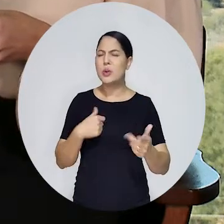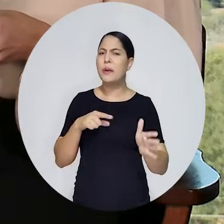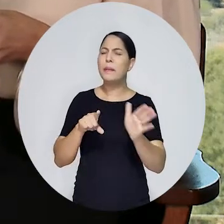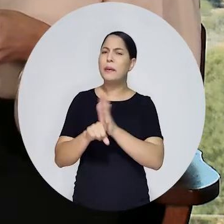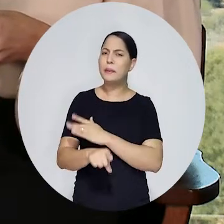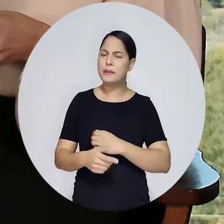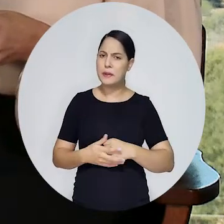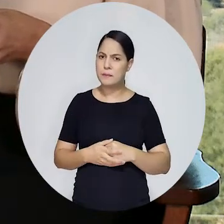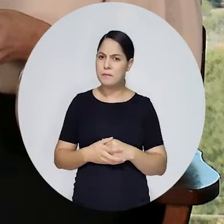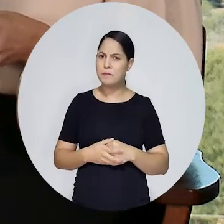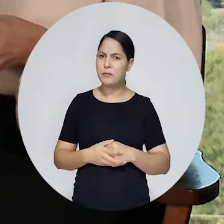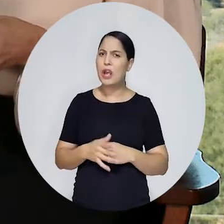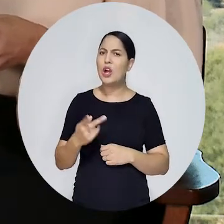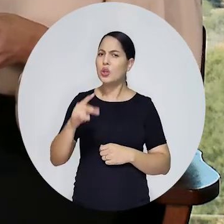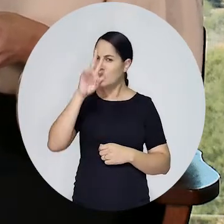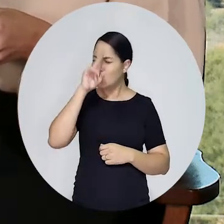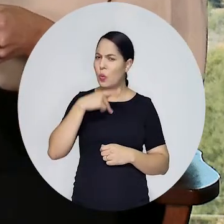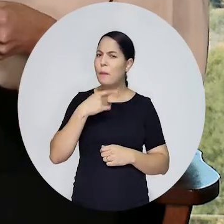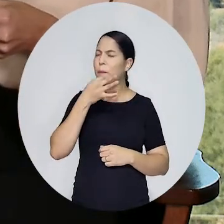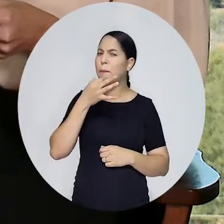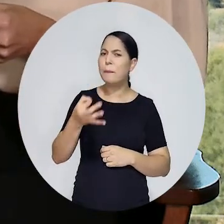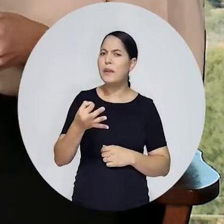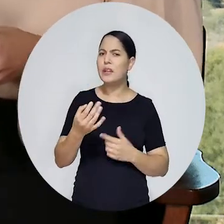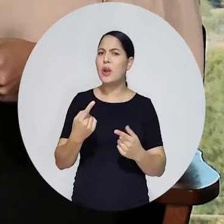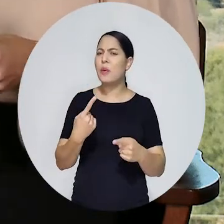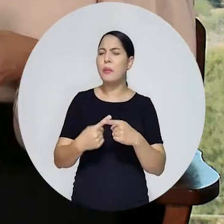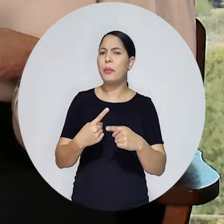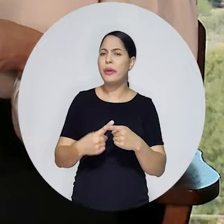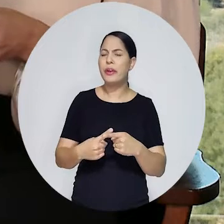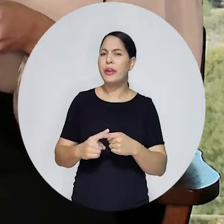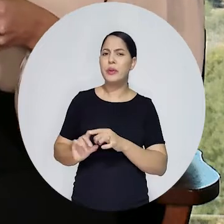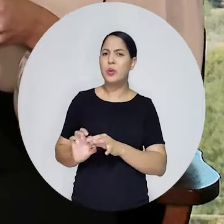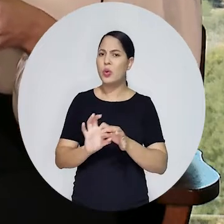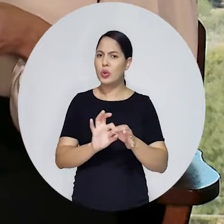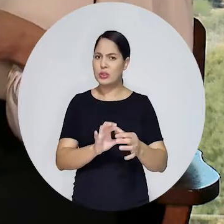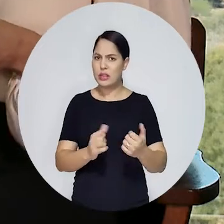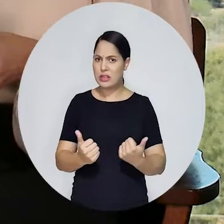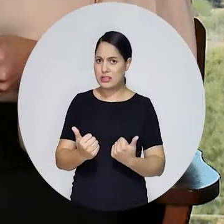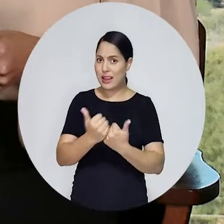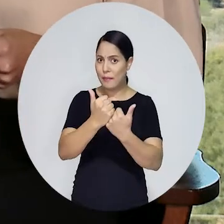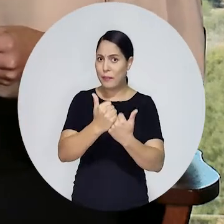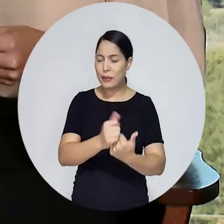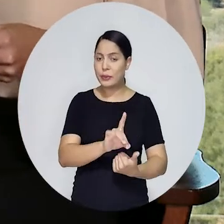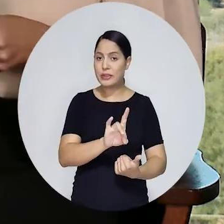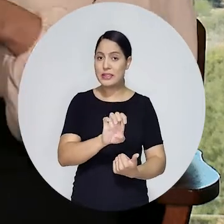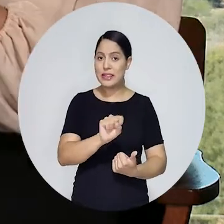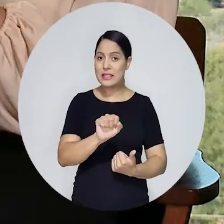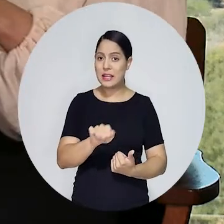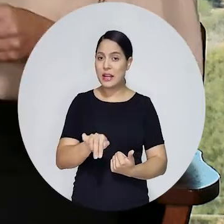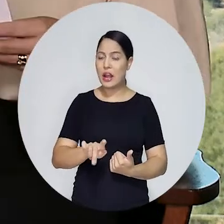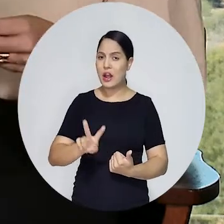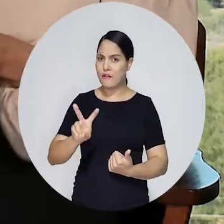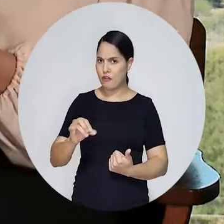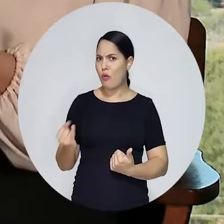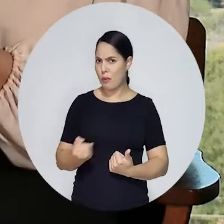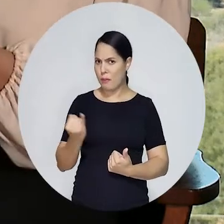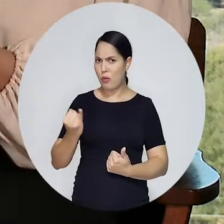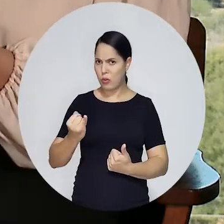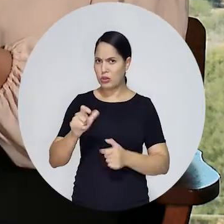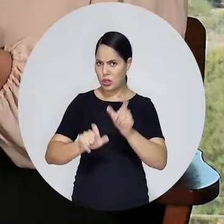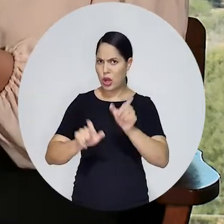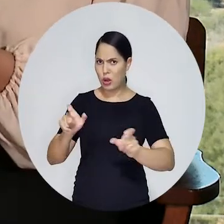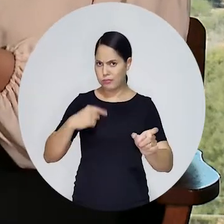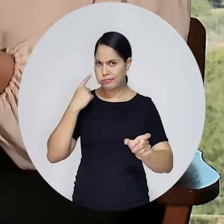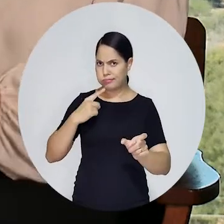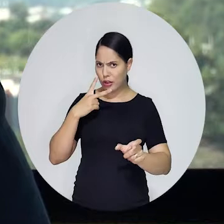começar perguntando, na sua opinião, né, por que esse desagravo, por que quando acontecem os desagravos, eles são tão importantes para o fortalecimento